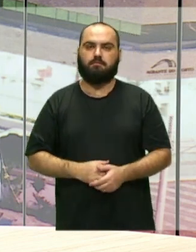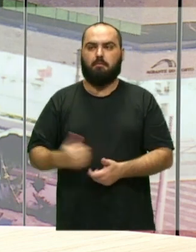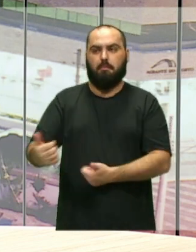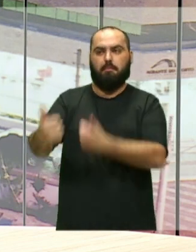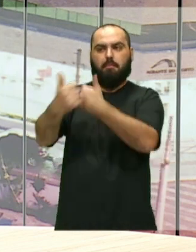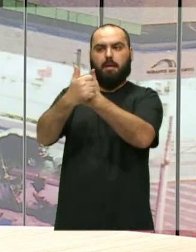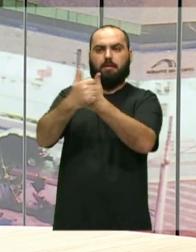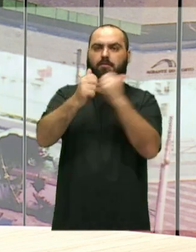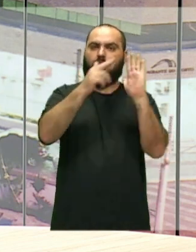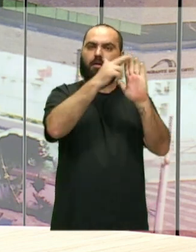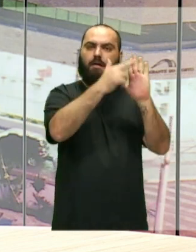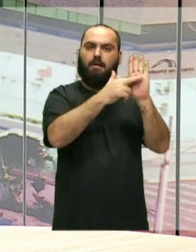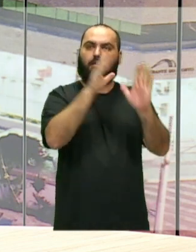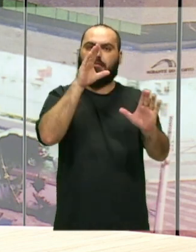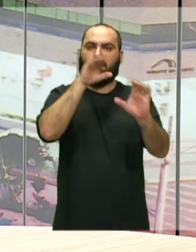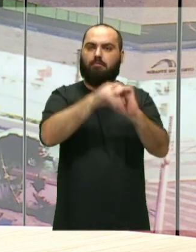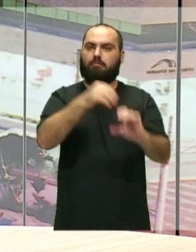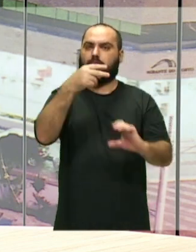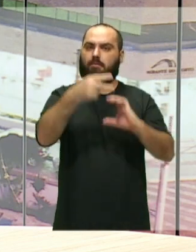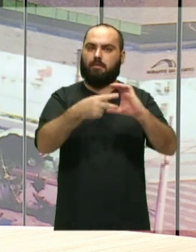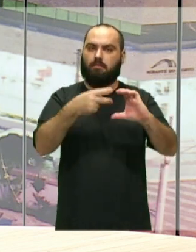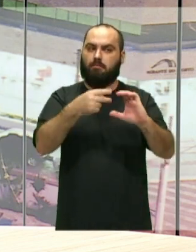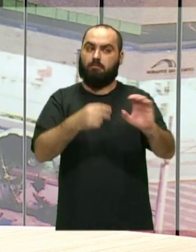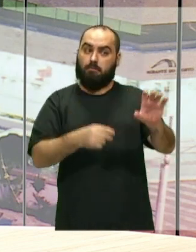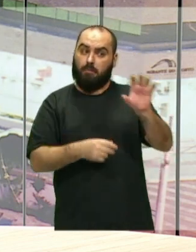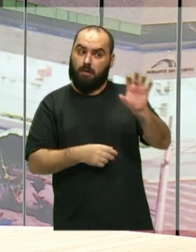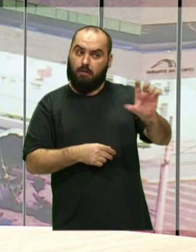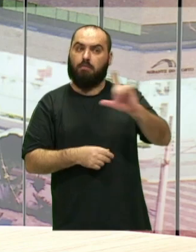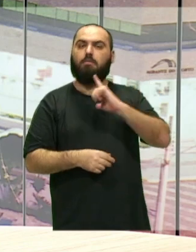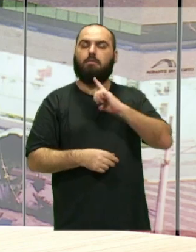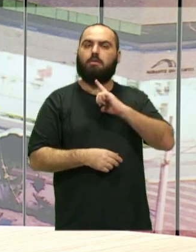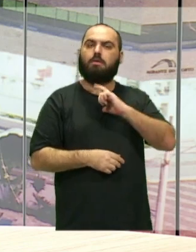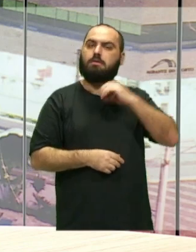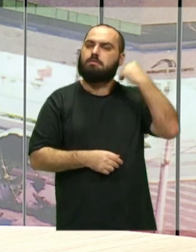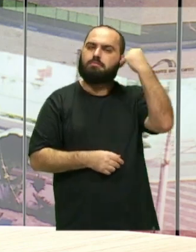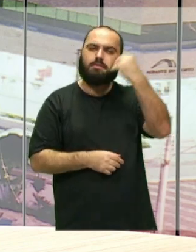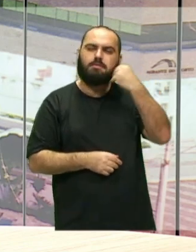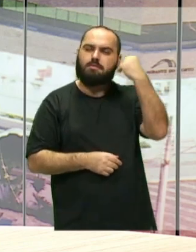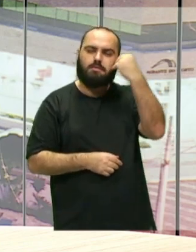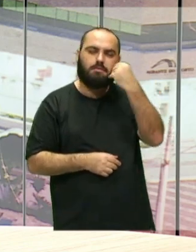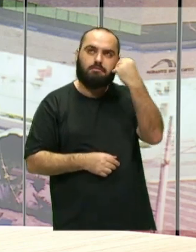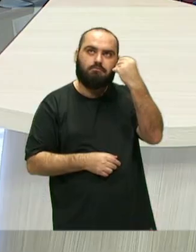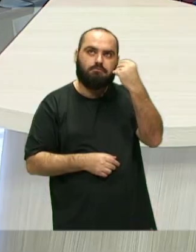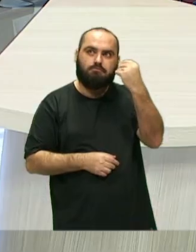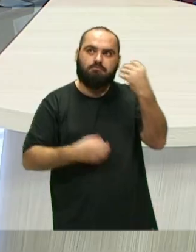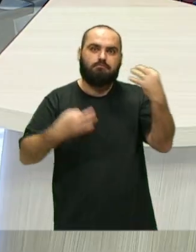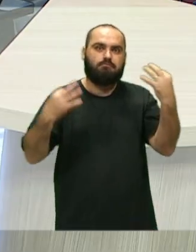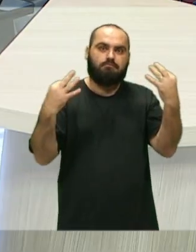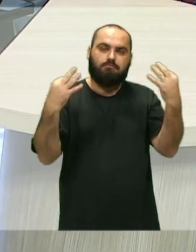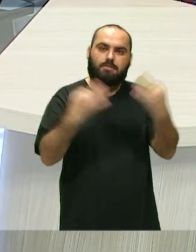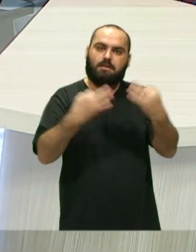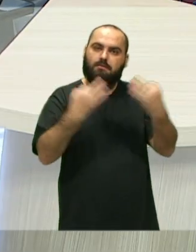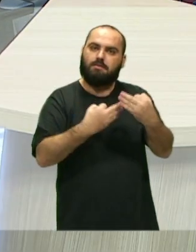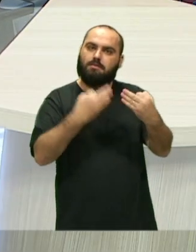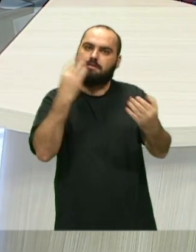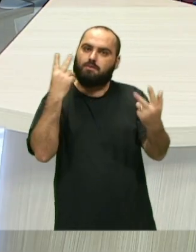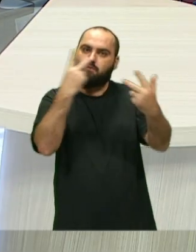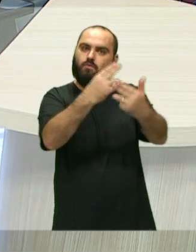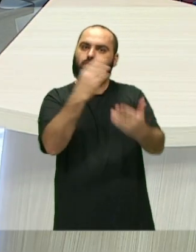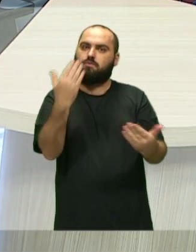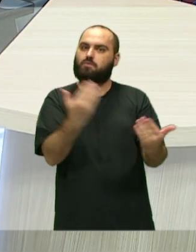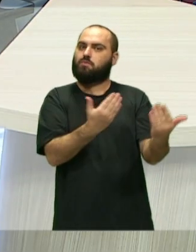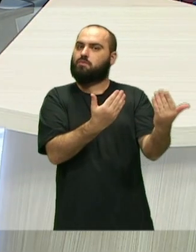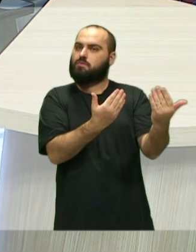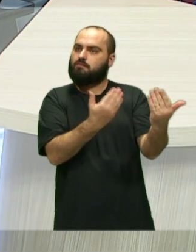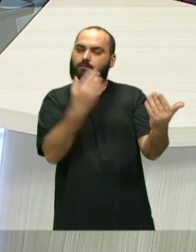regimento interno da nossa casa para que eles possam ter o mais a experiência mais próxima é possível da realidade de nós